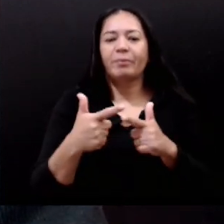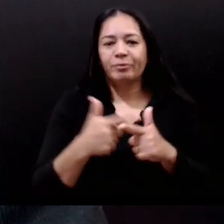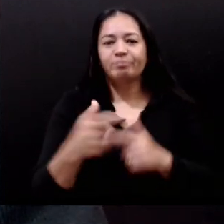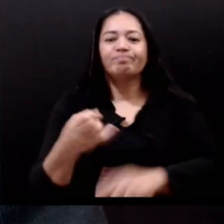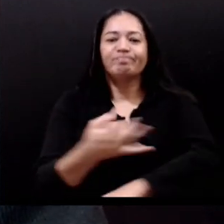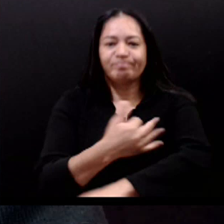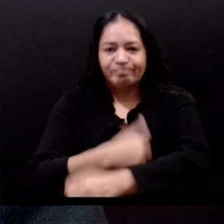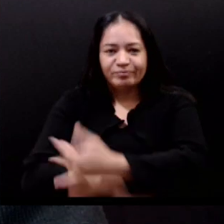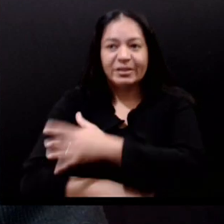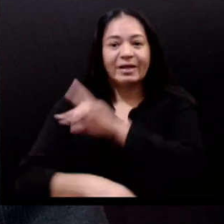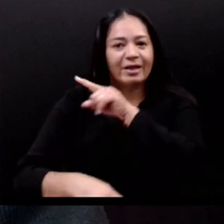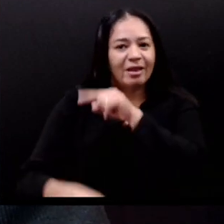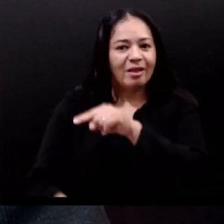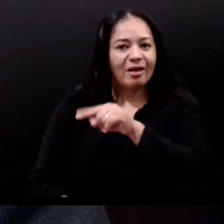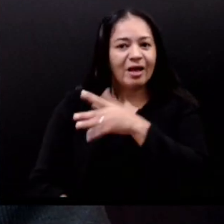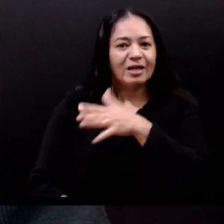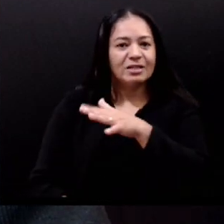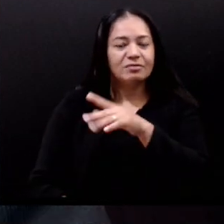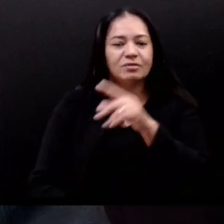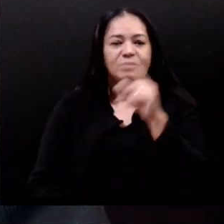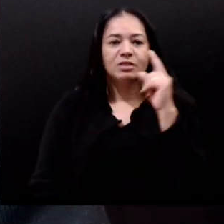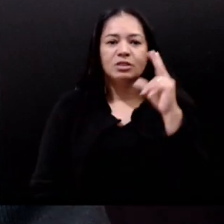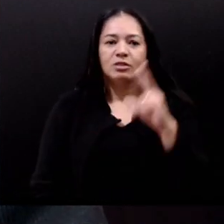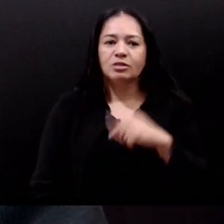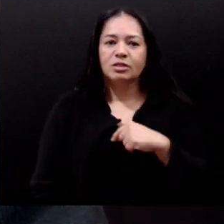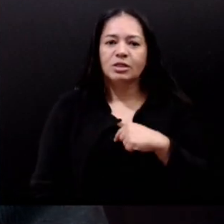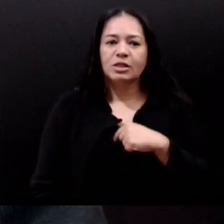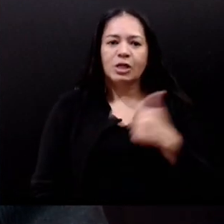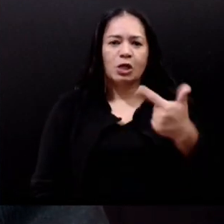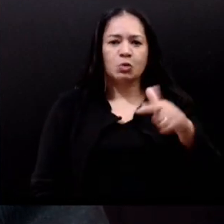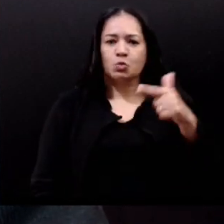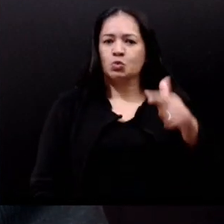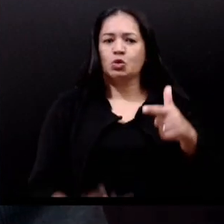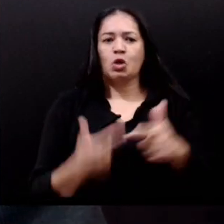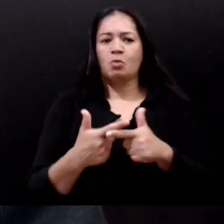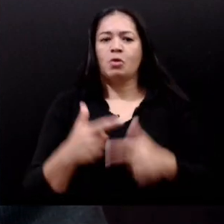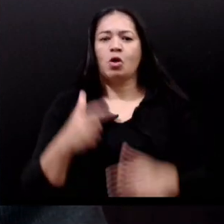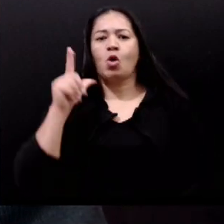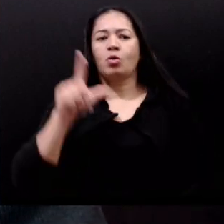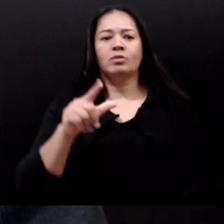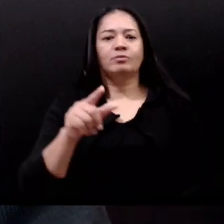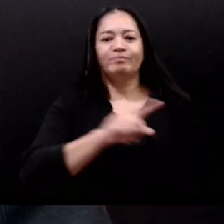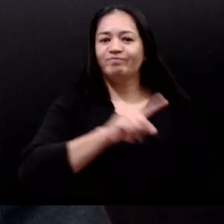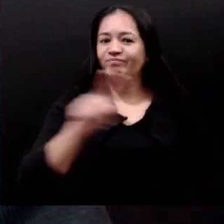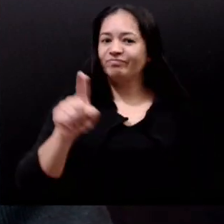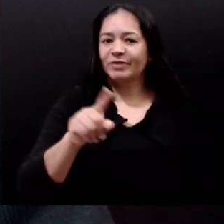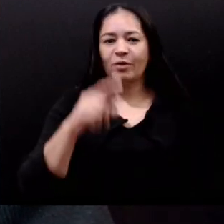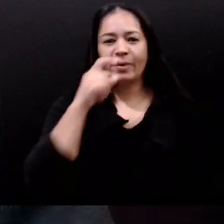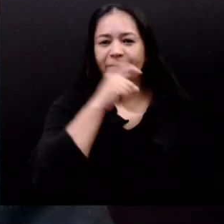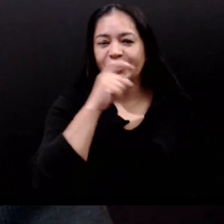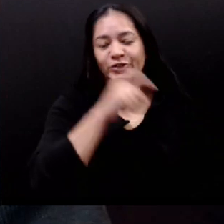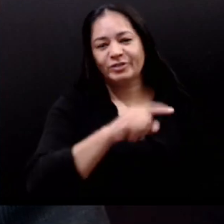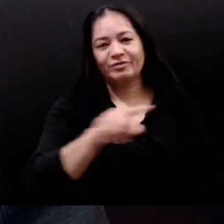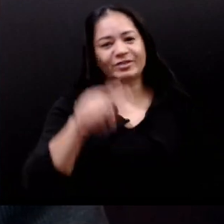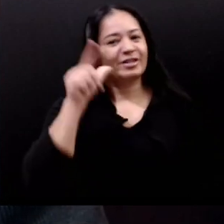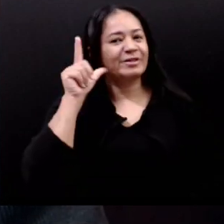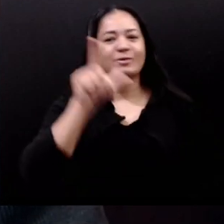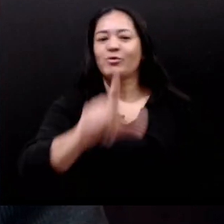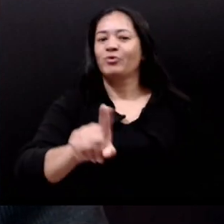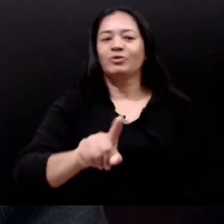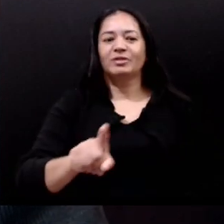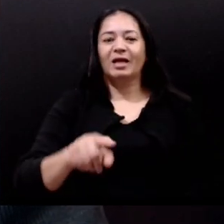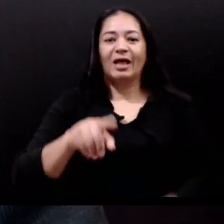muitas vezes você vai falar assim: "Eu não tenho problema, eu consigo lidar com isso". Não, isso é mentira. Isso é mentira. Até o momento que travar, e aí